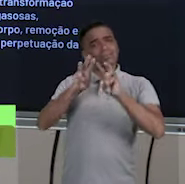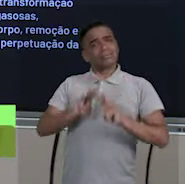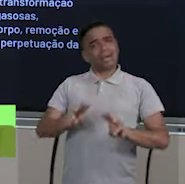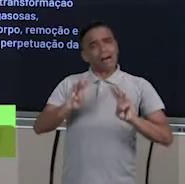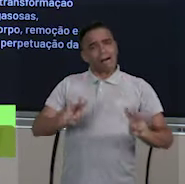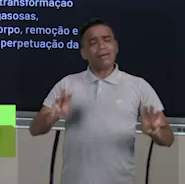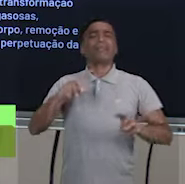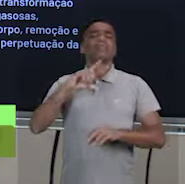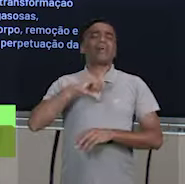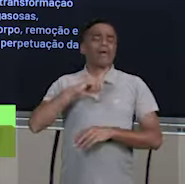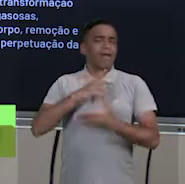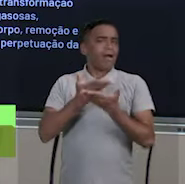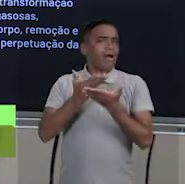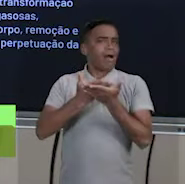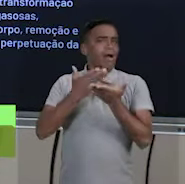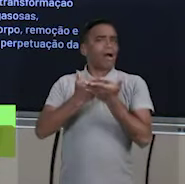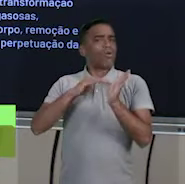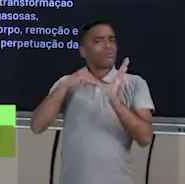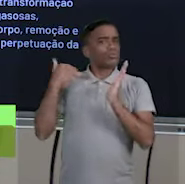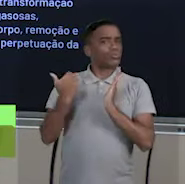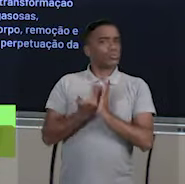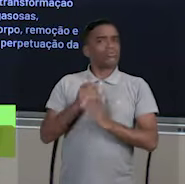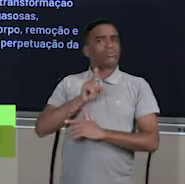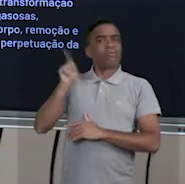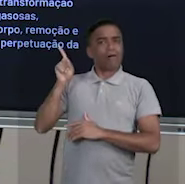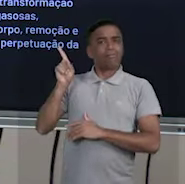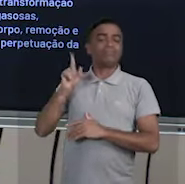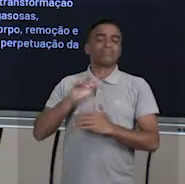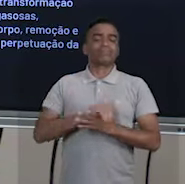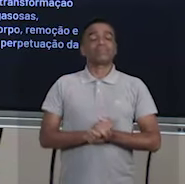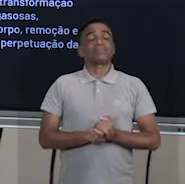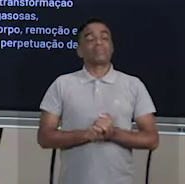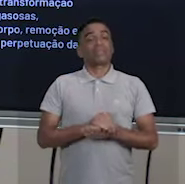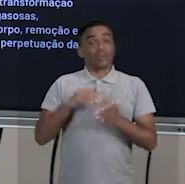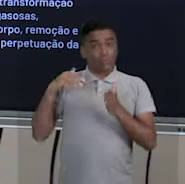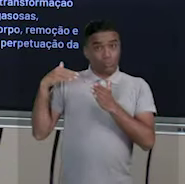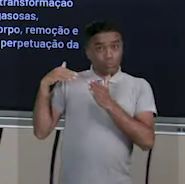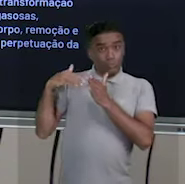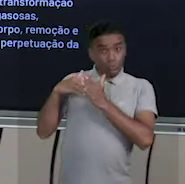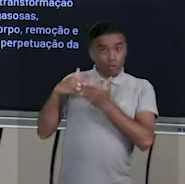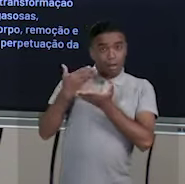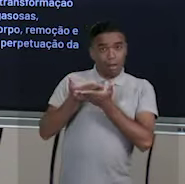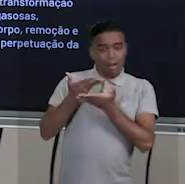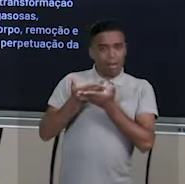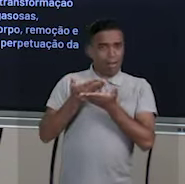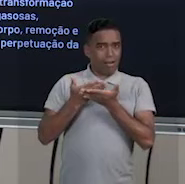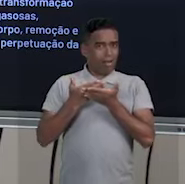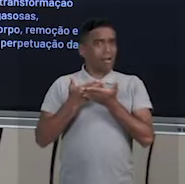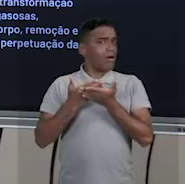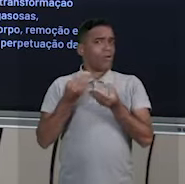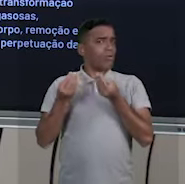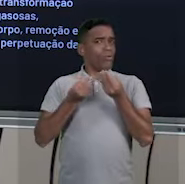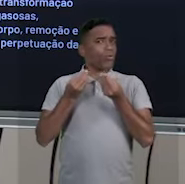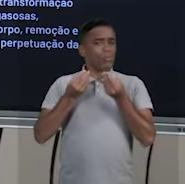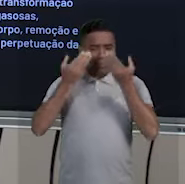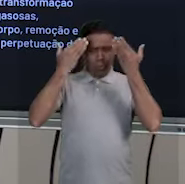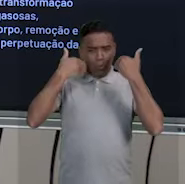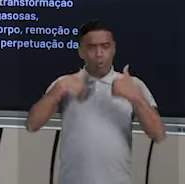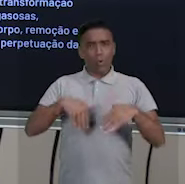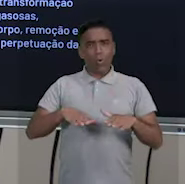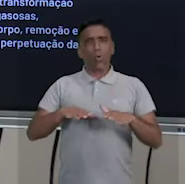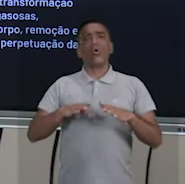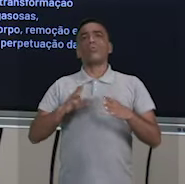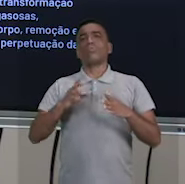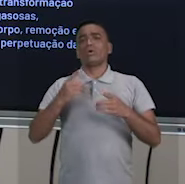salvas, tá? Então, nessas últimas aulas, nós falamos sobre a integração desses sistemas, sistema